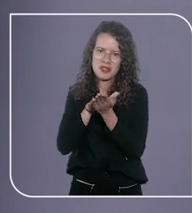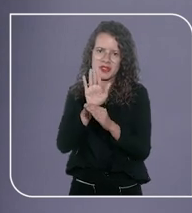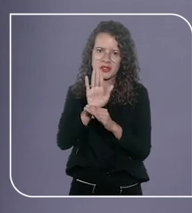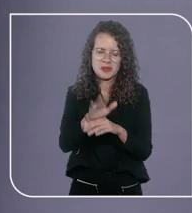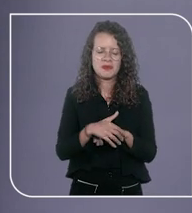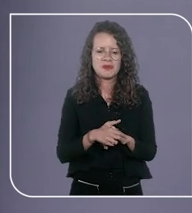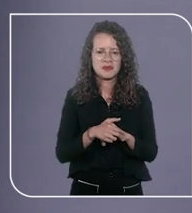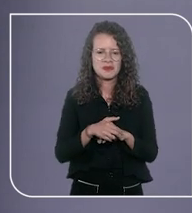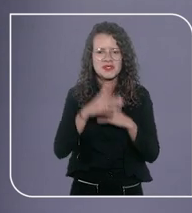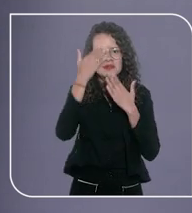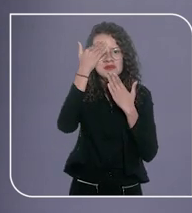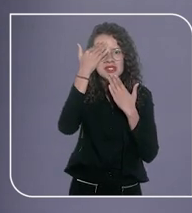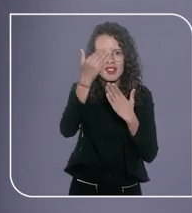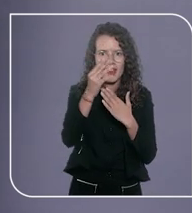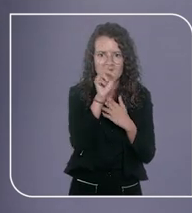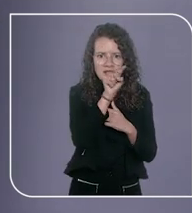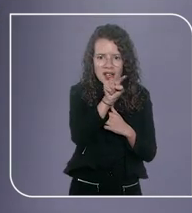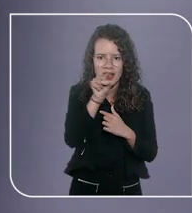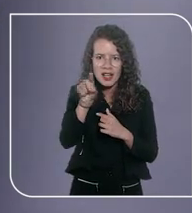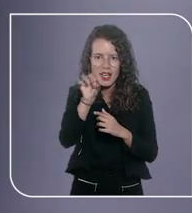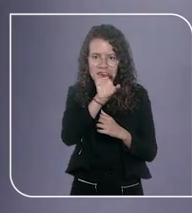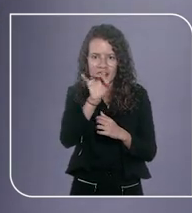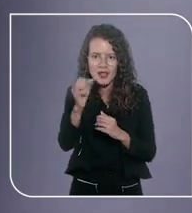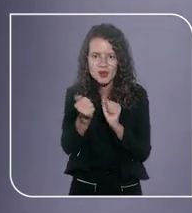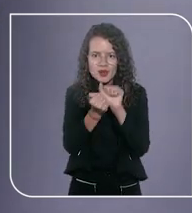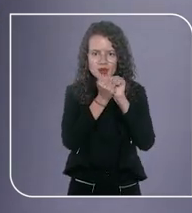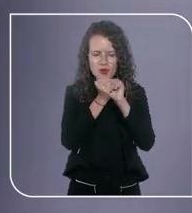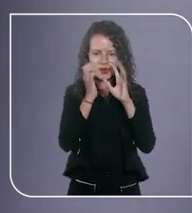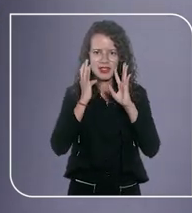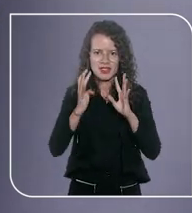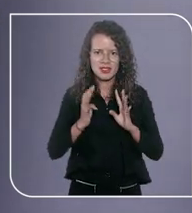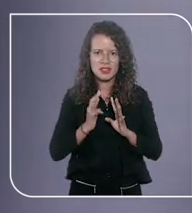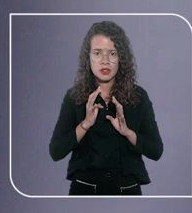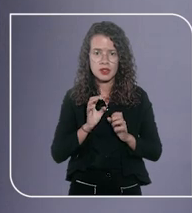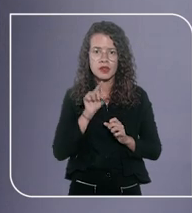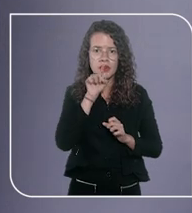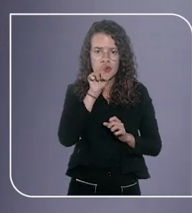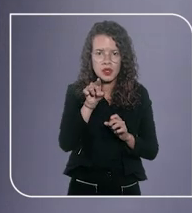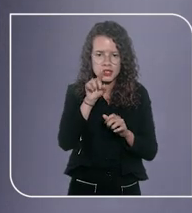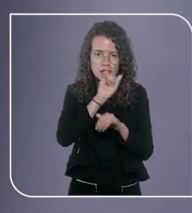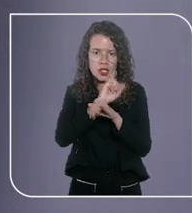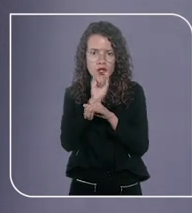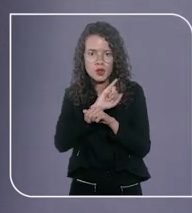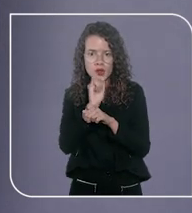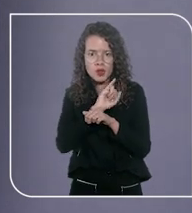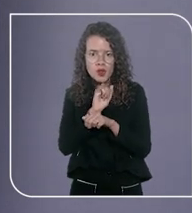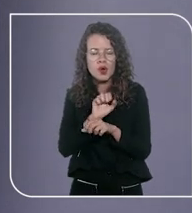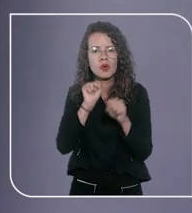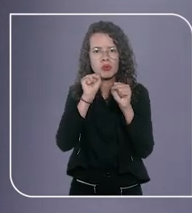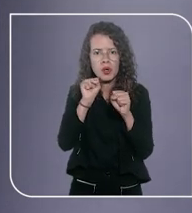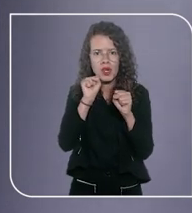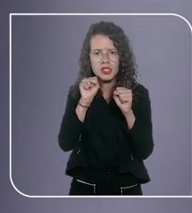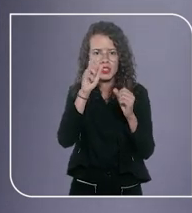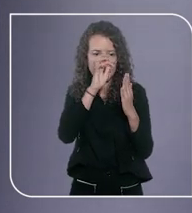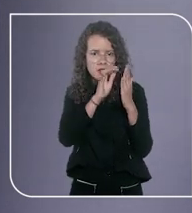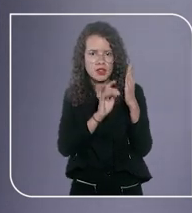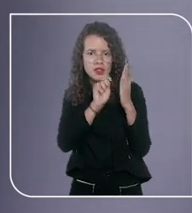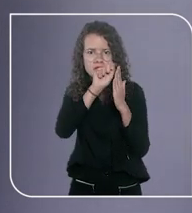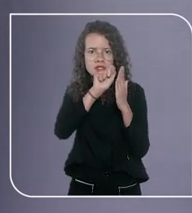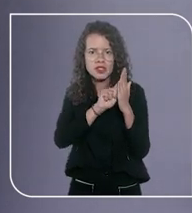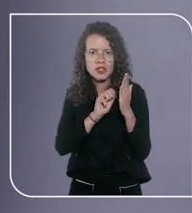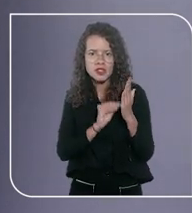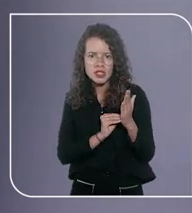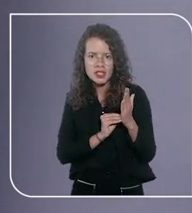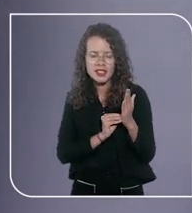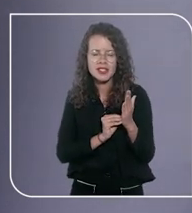Muito obrigada também por sua companhia aí do outro lado. E para você que nos acompanhou pelo YouTube, faça sua inscrição em nosso canal